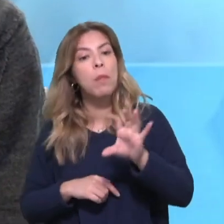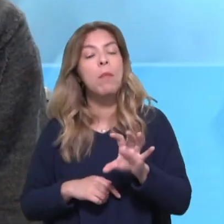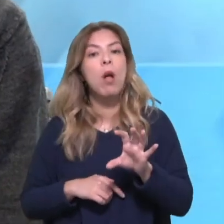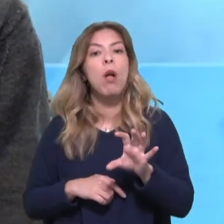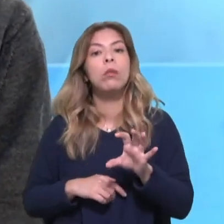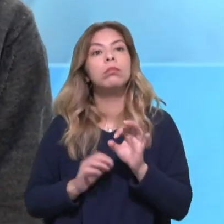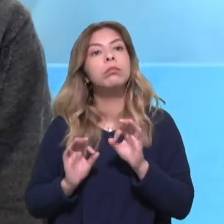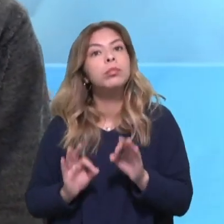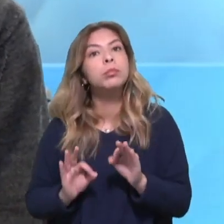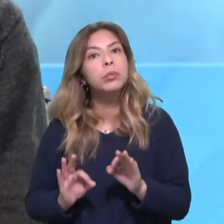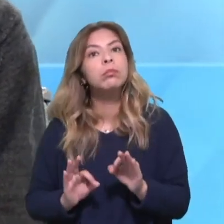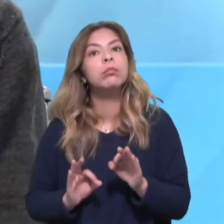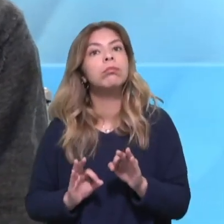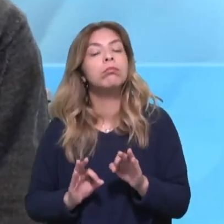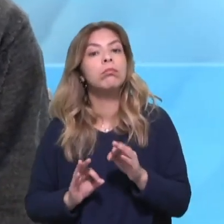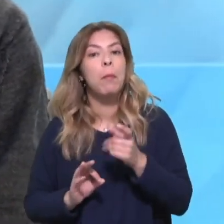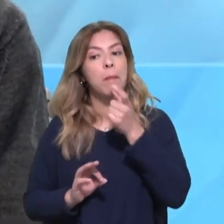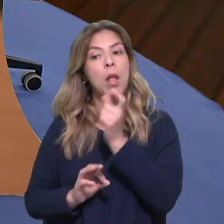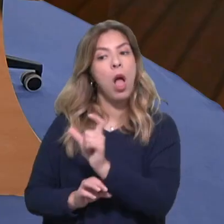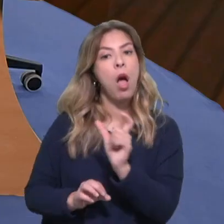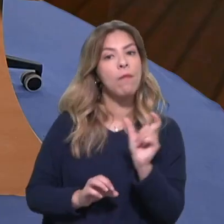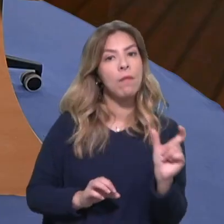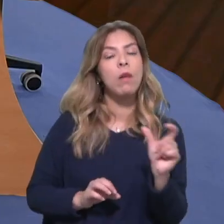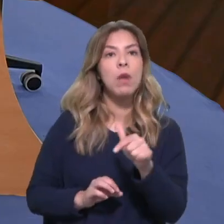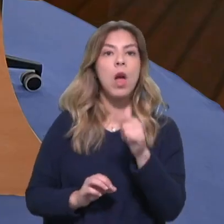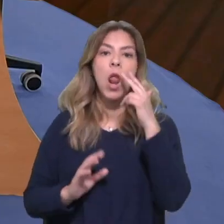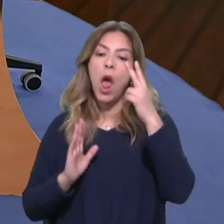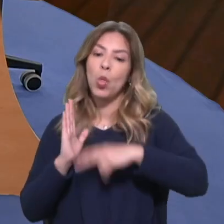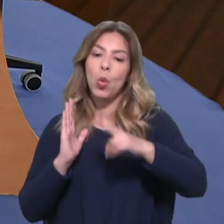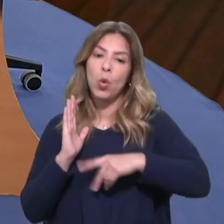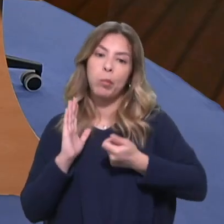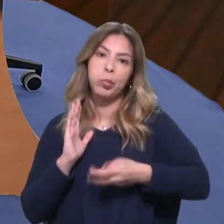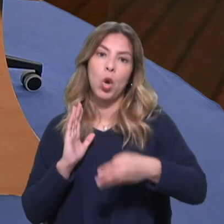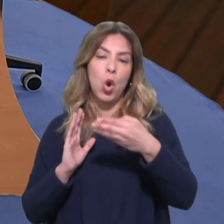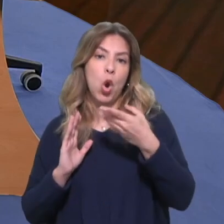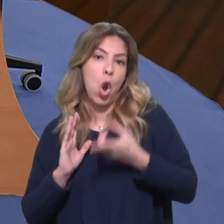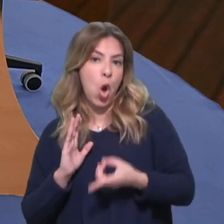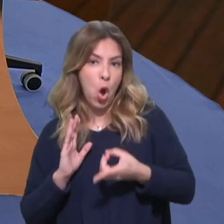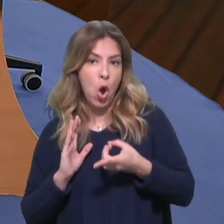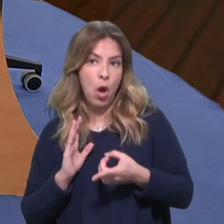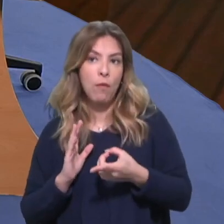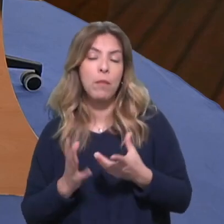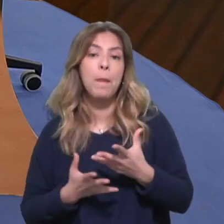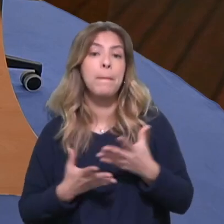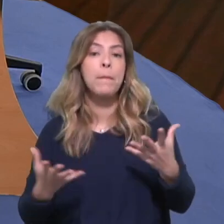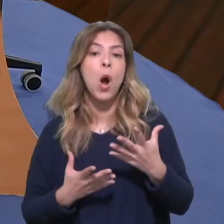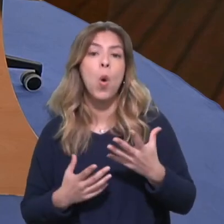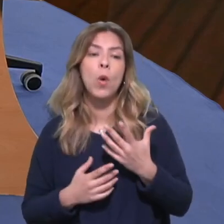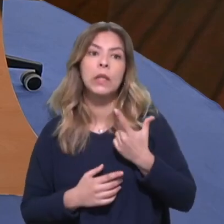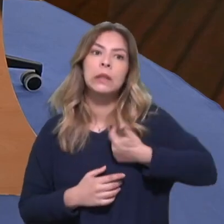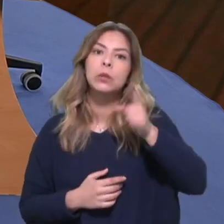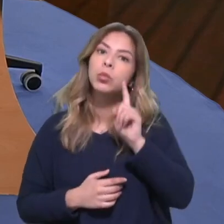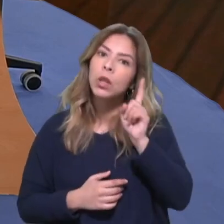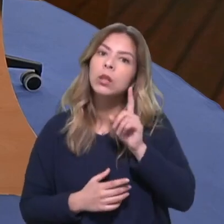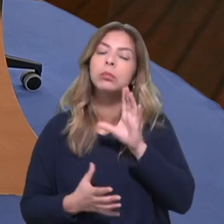liturgia da palavra na Vigília Pascal tem 9 leituras. Podem não se fazer todas, mas algumas são essenciais. E é um modo